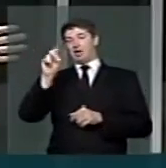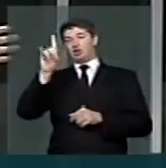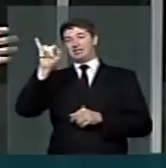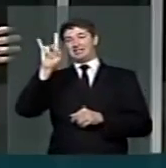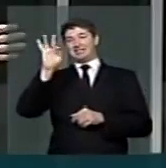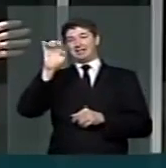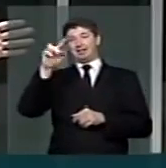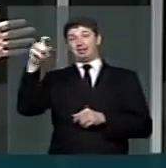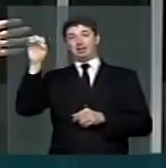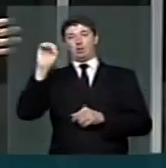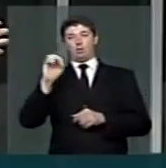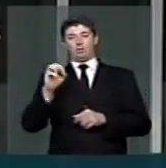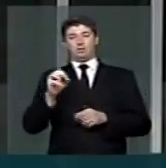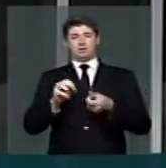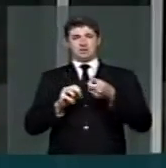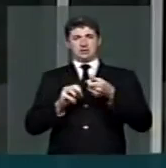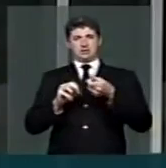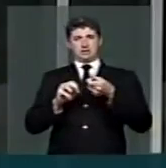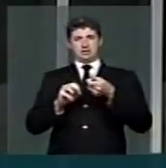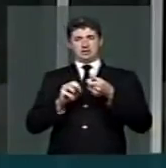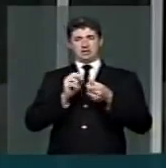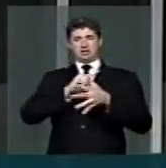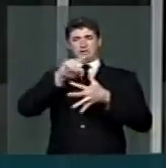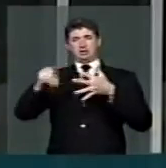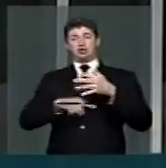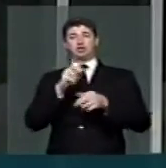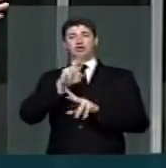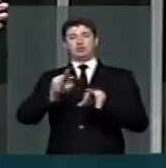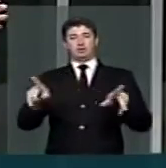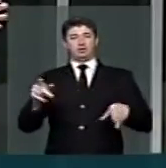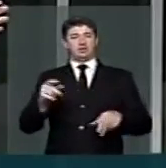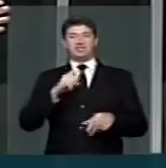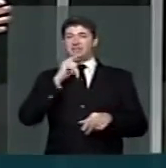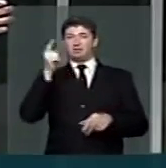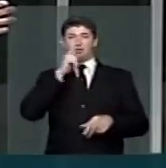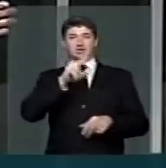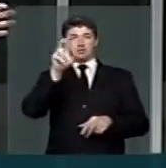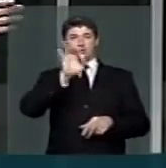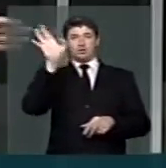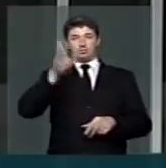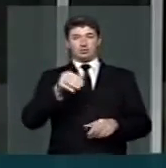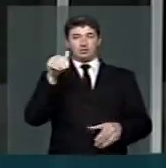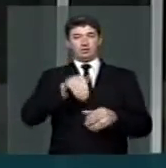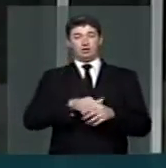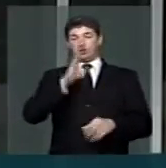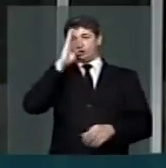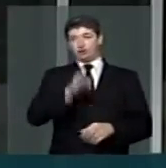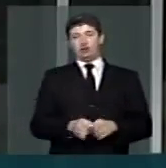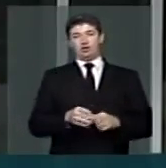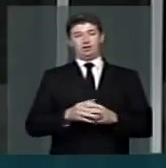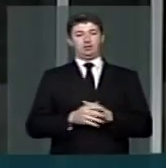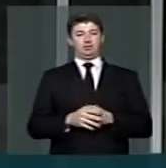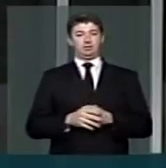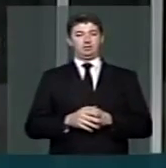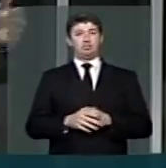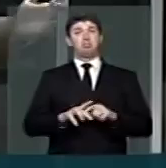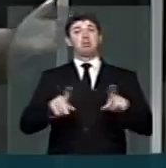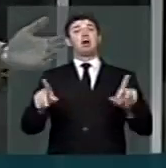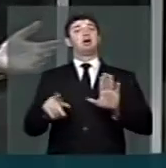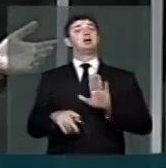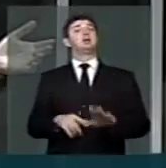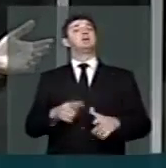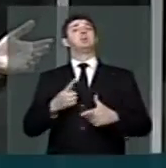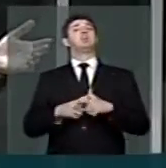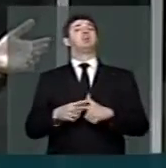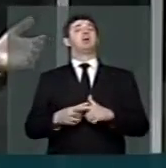6 sistemas, provavelmente nenhum deles atingirá 50% na primeira consulta feita. Mas por que é que nós